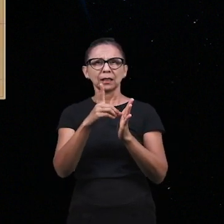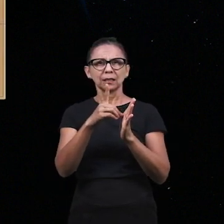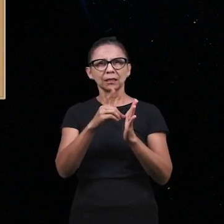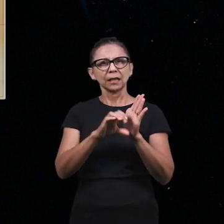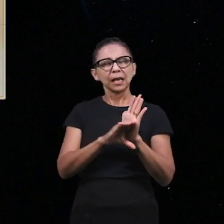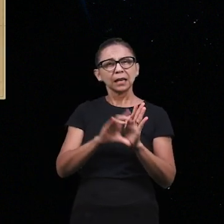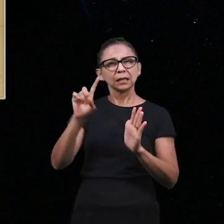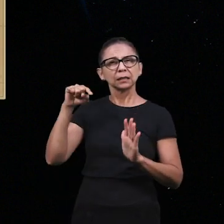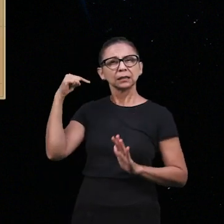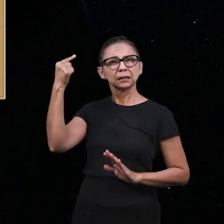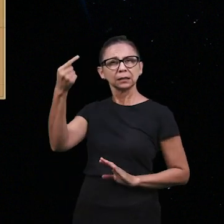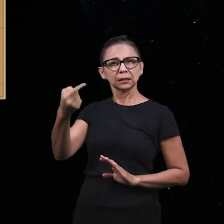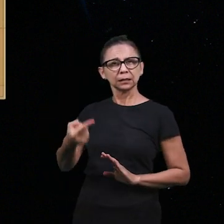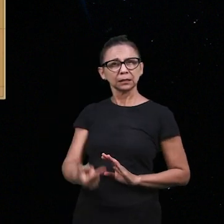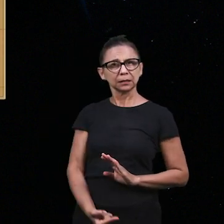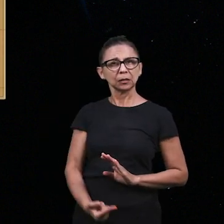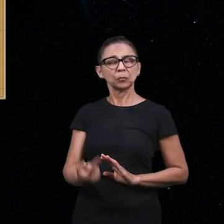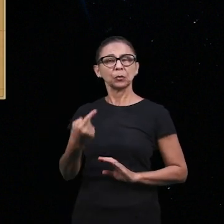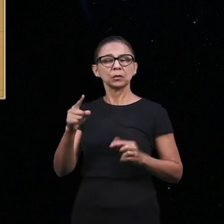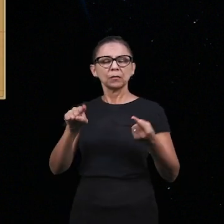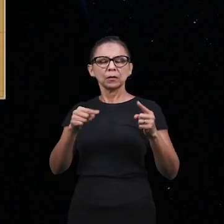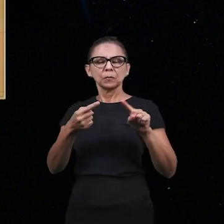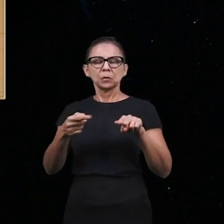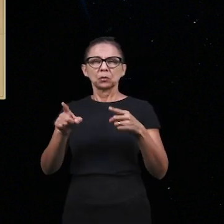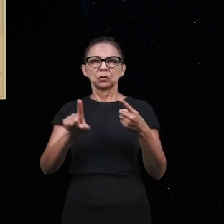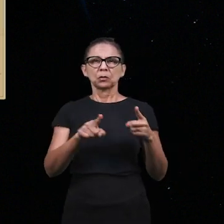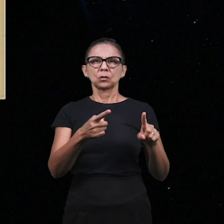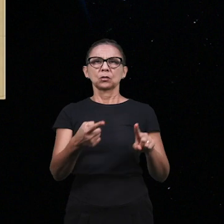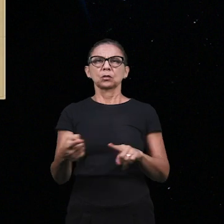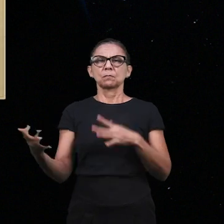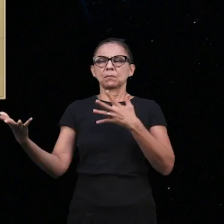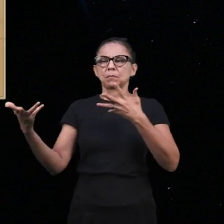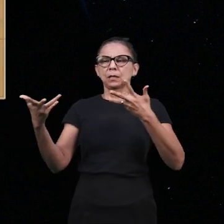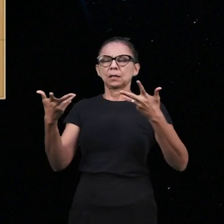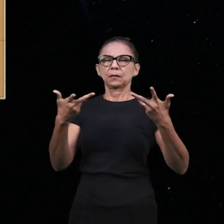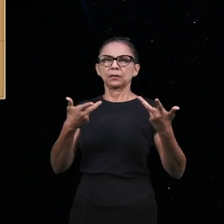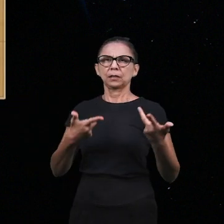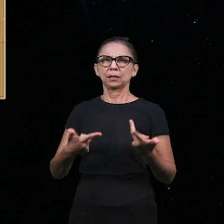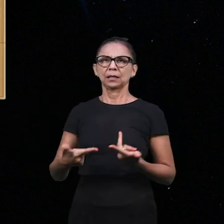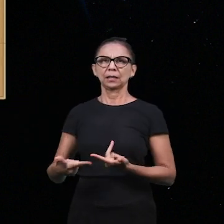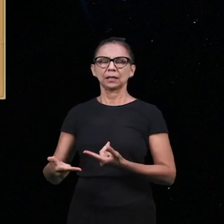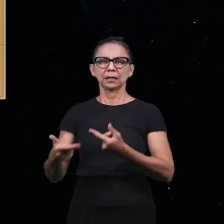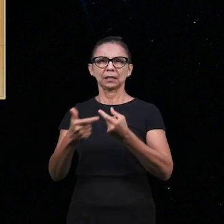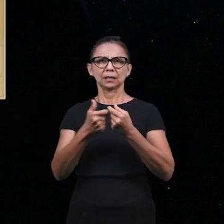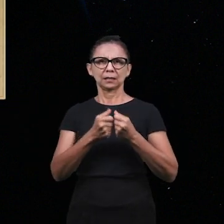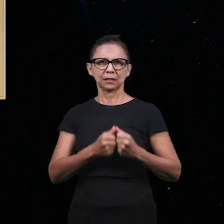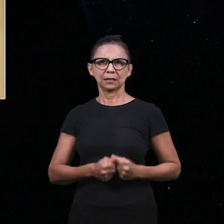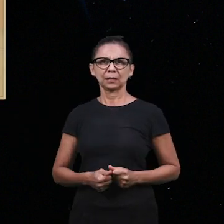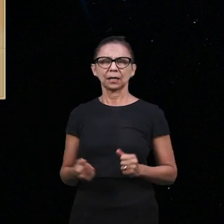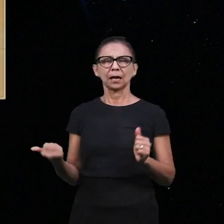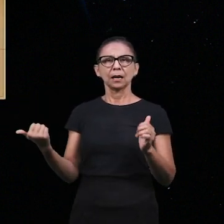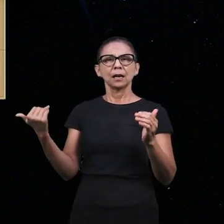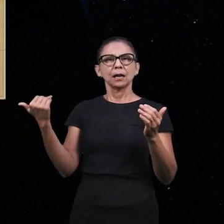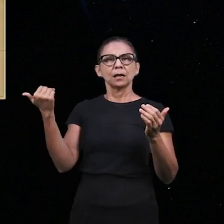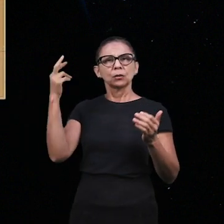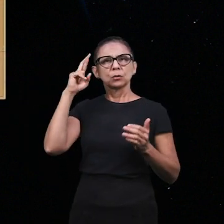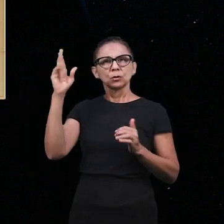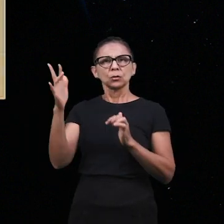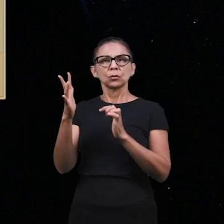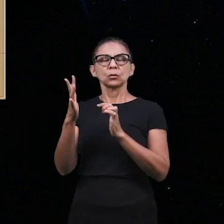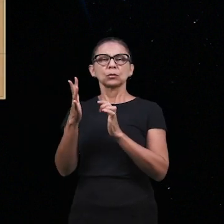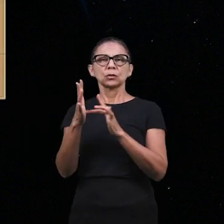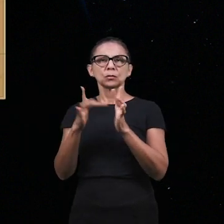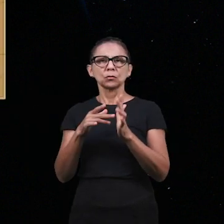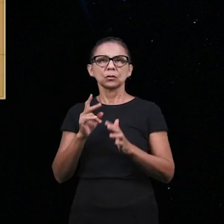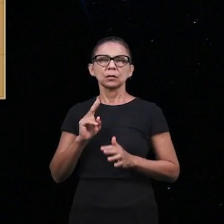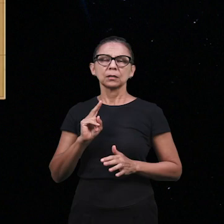uma bela e imponente melodia, intitulada Ebenezer, composta por Thomas John Williams, um músico